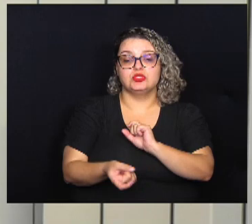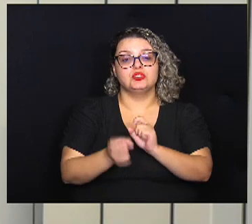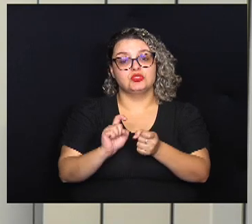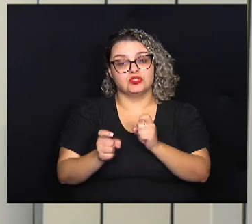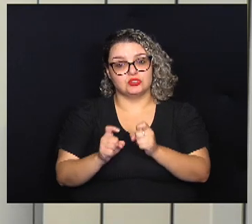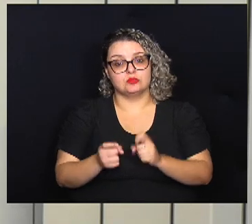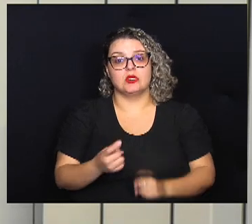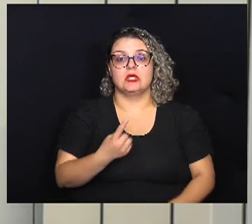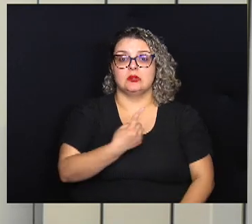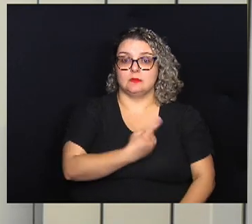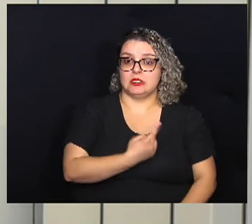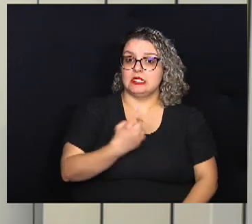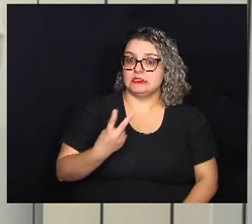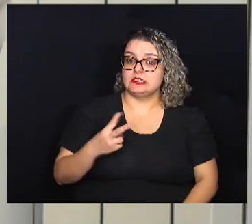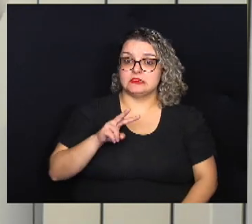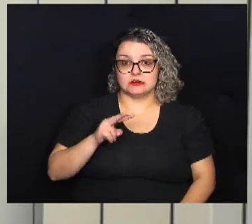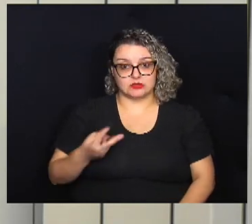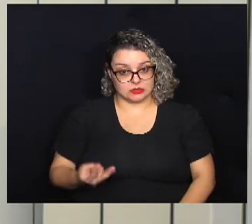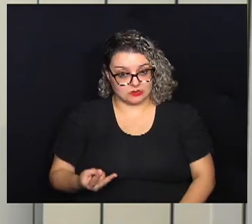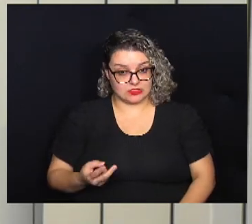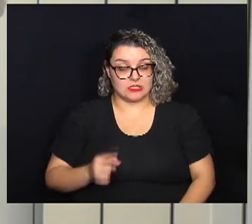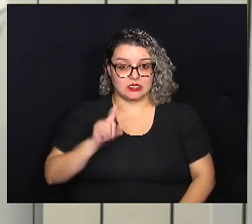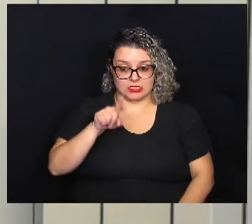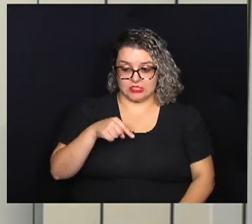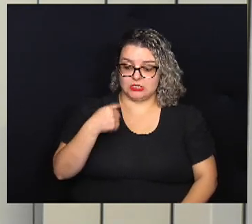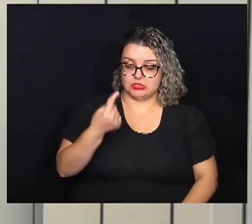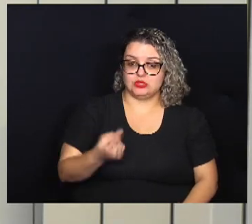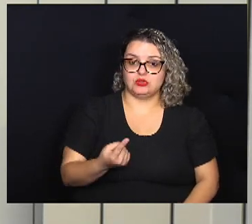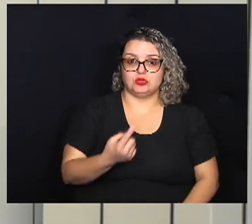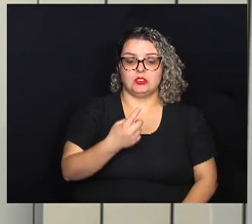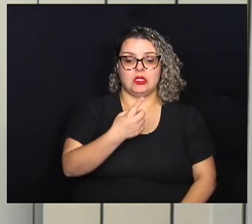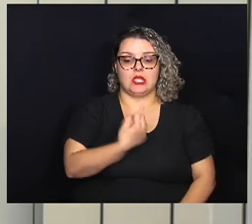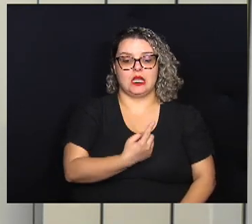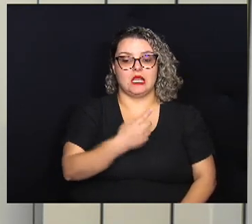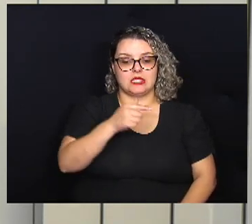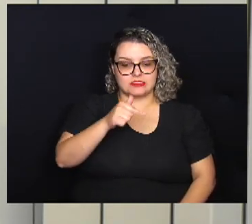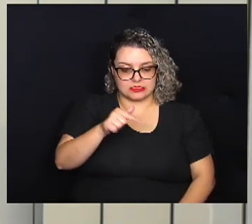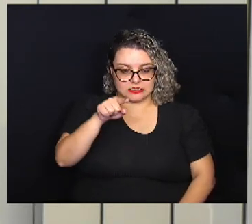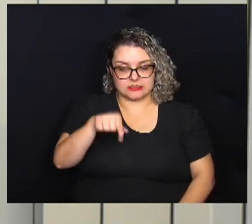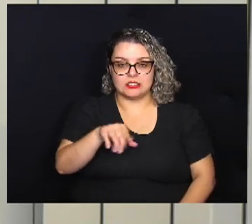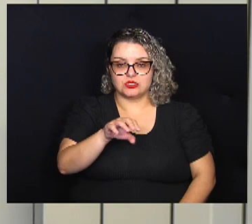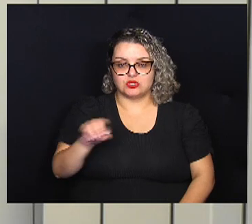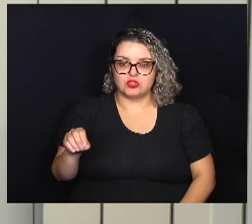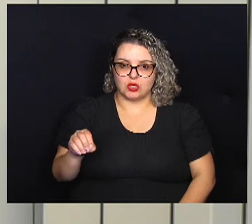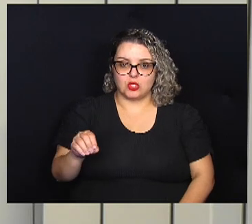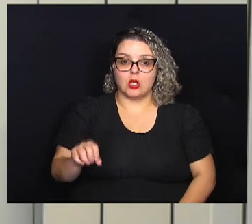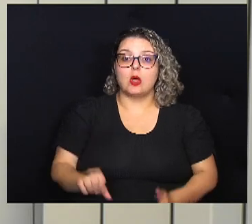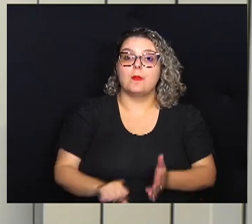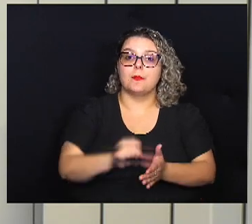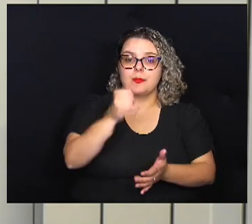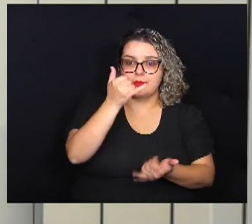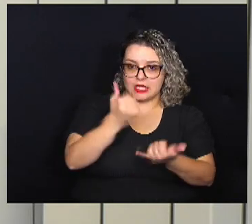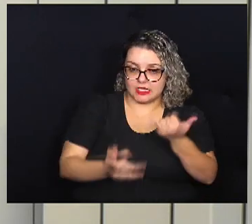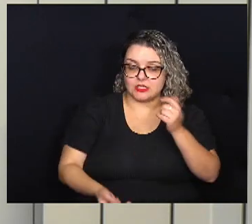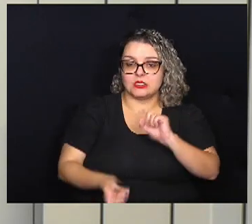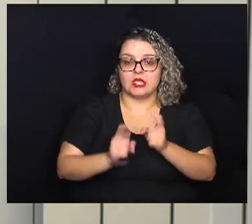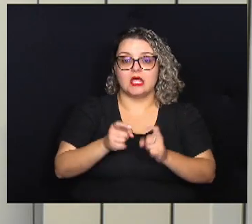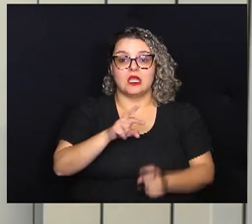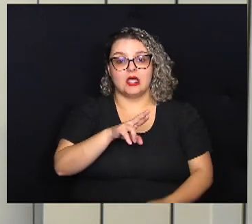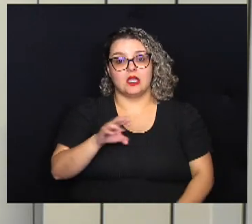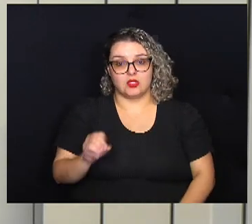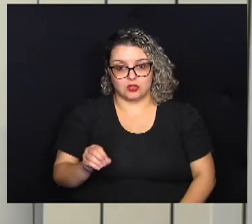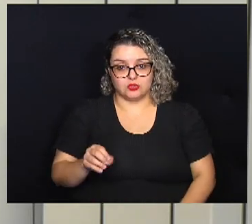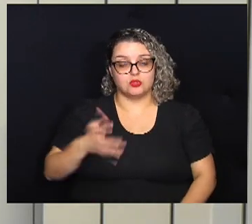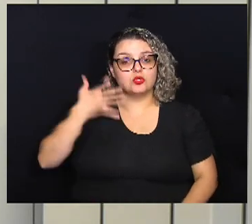pela 12ª vez. Depois, às 5 horas da tarde, acontece a primeira parte da reunião ordinária com